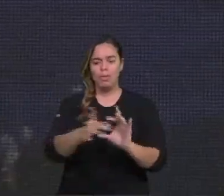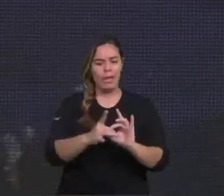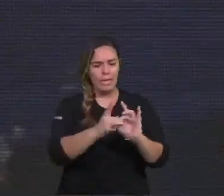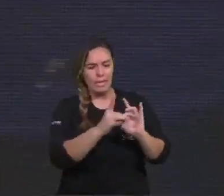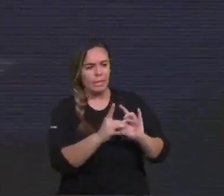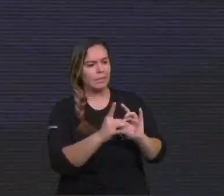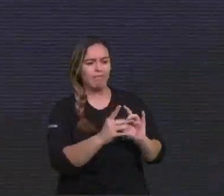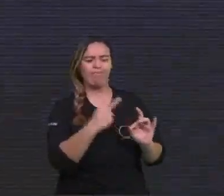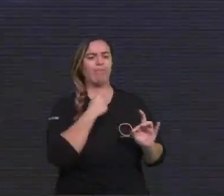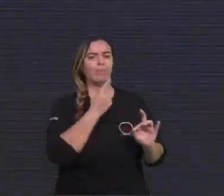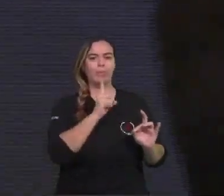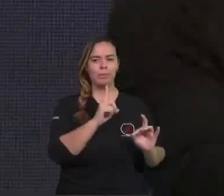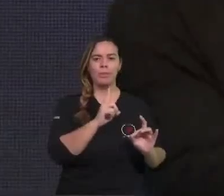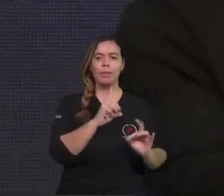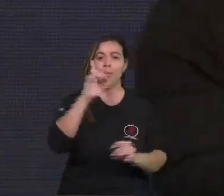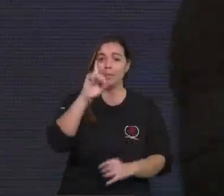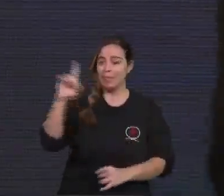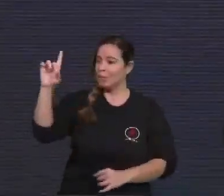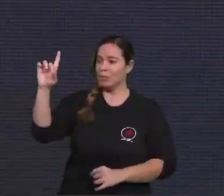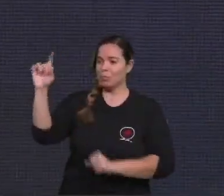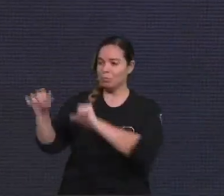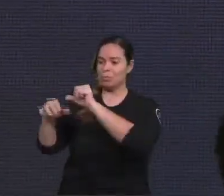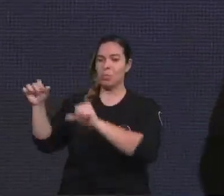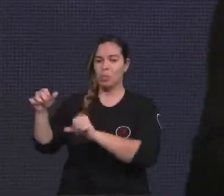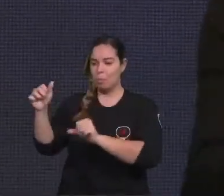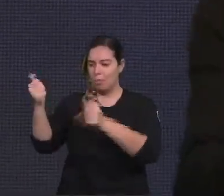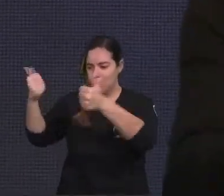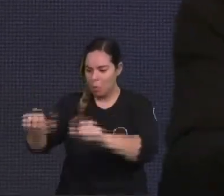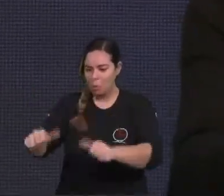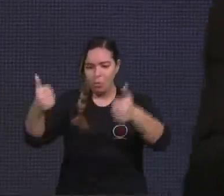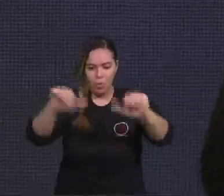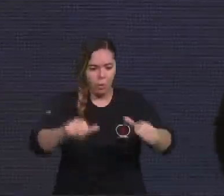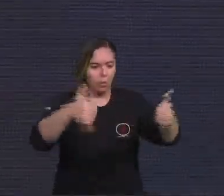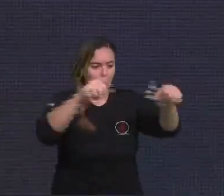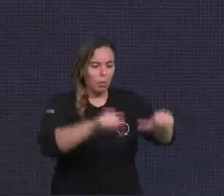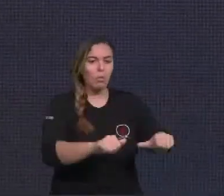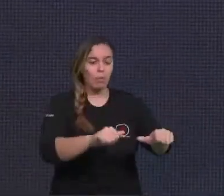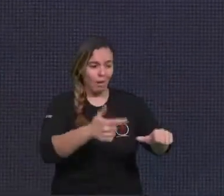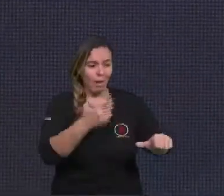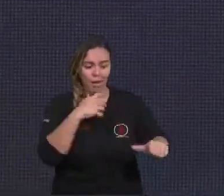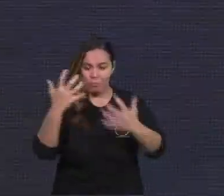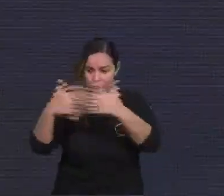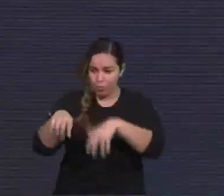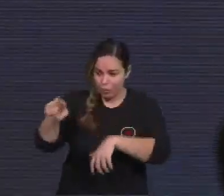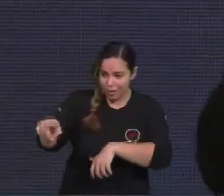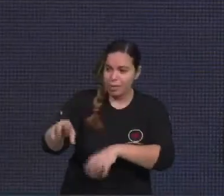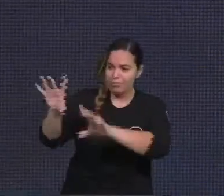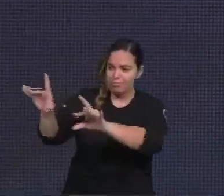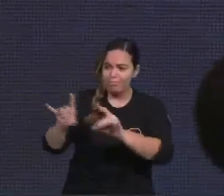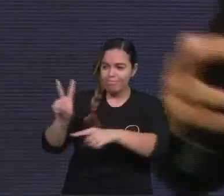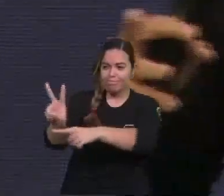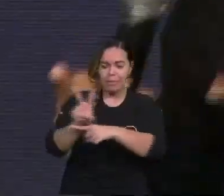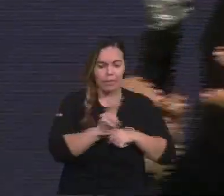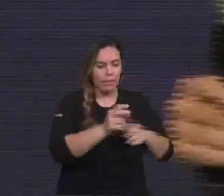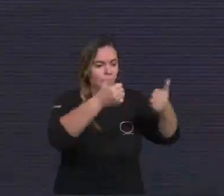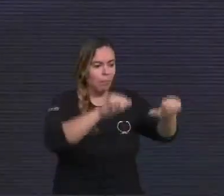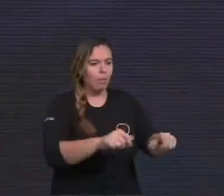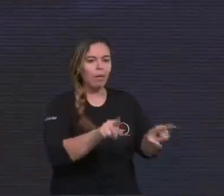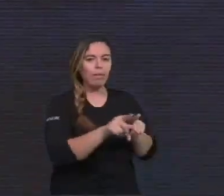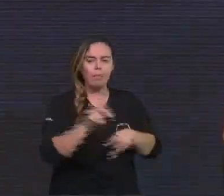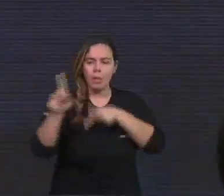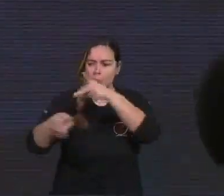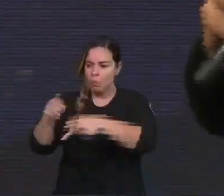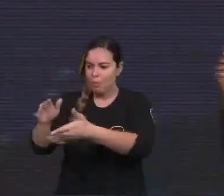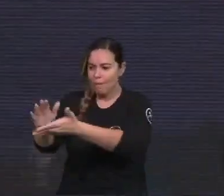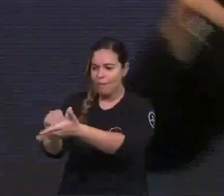com quem não devia, importou deuses porque viu a idolatria parecendo funcionar em outras nações, ok? Pegou tudo que o povo